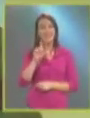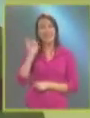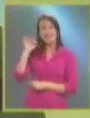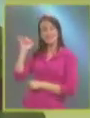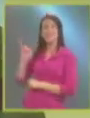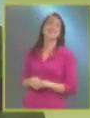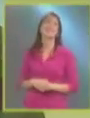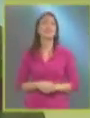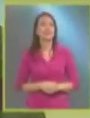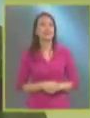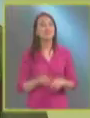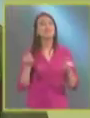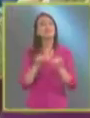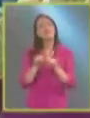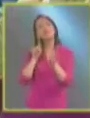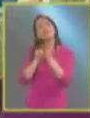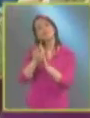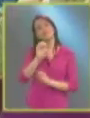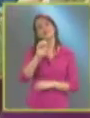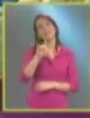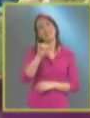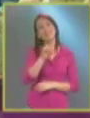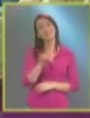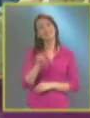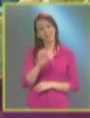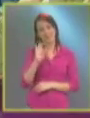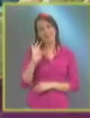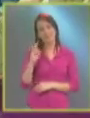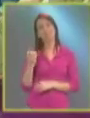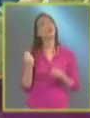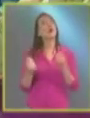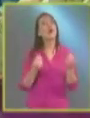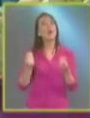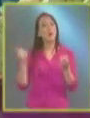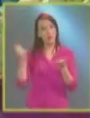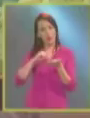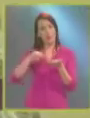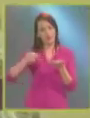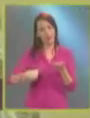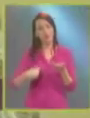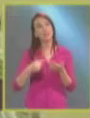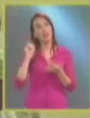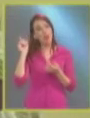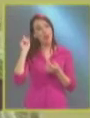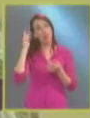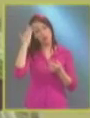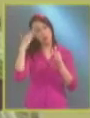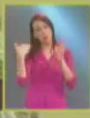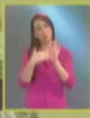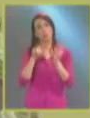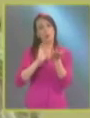hein? Aqui, Elisete, e você, Elisete, essa questão de assinar e tudo? Eu fui alfabetizada em braille,